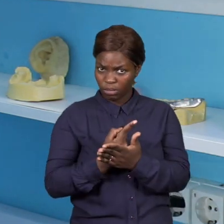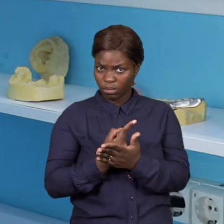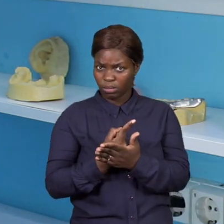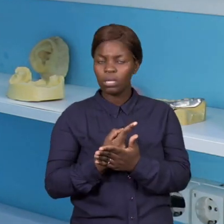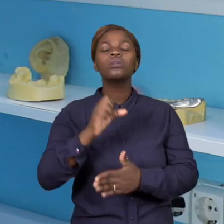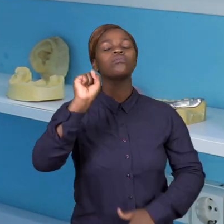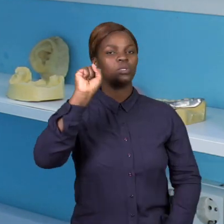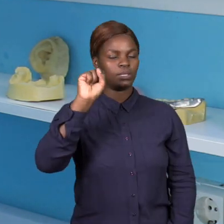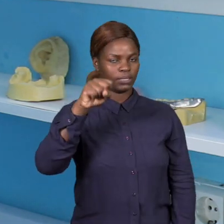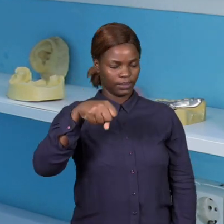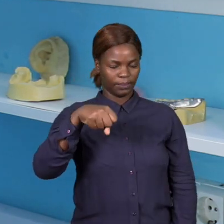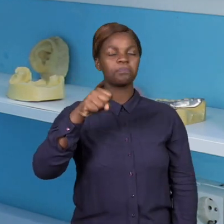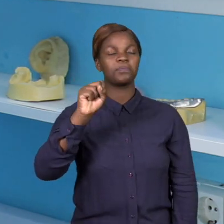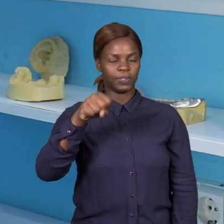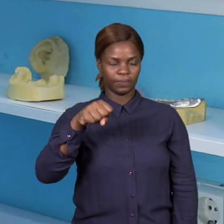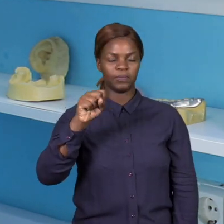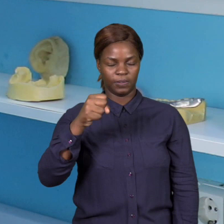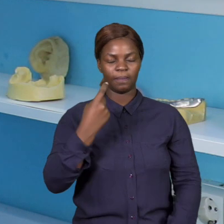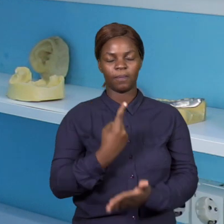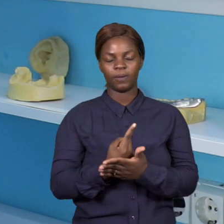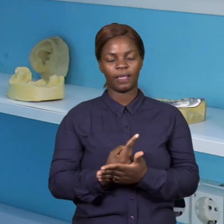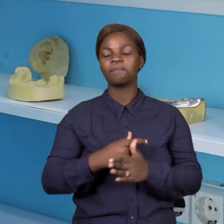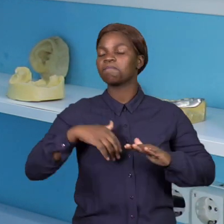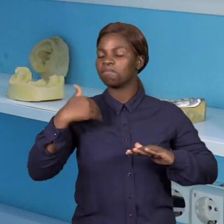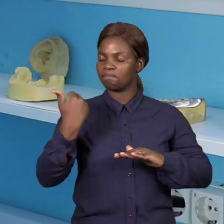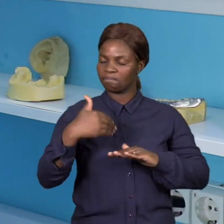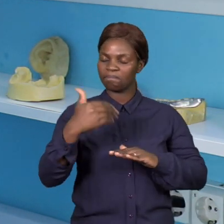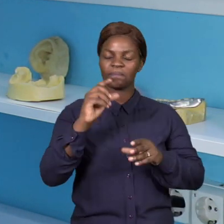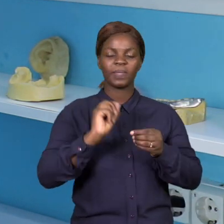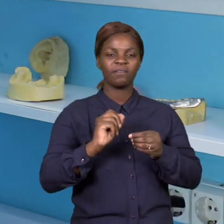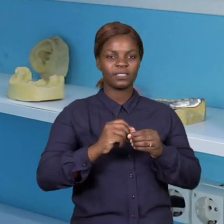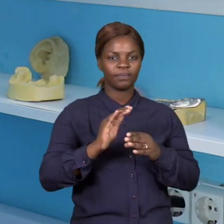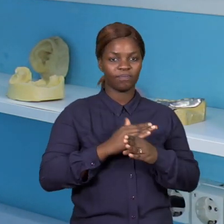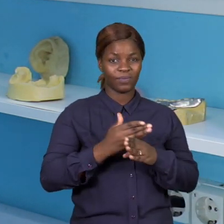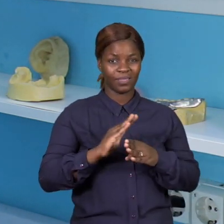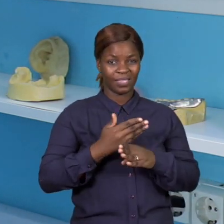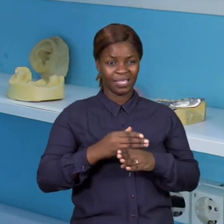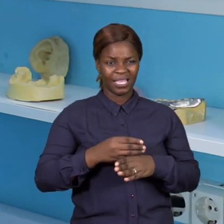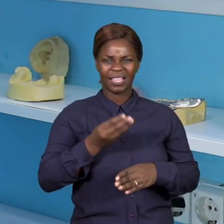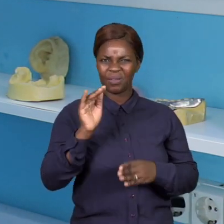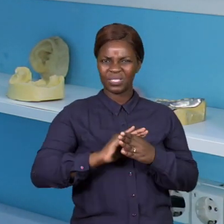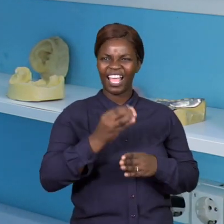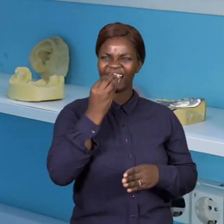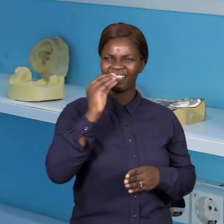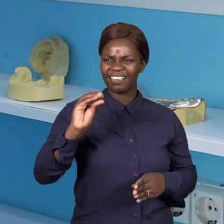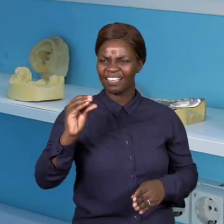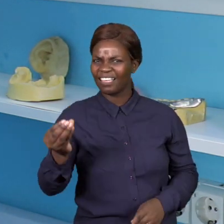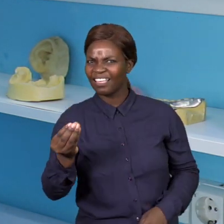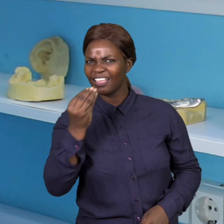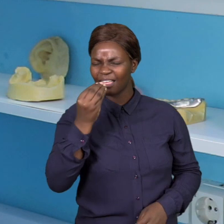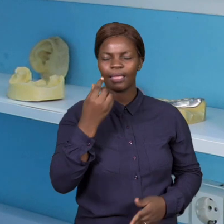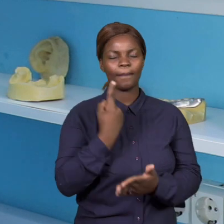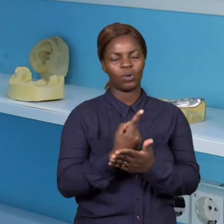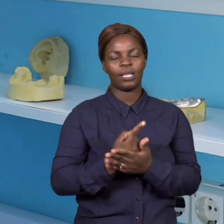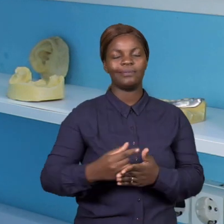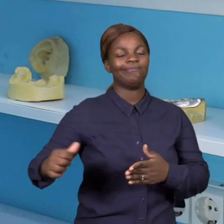placas de próteses dentárias precisam de manutenção. Todas, principalmente todas aquelas que são removíveis. Agora, tem